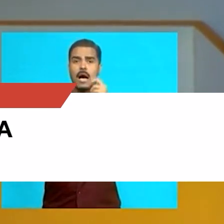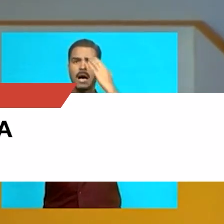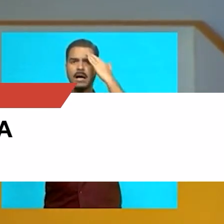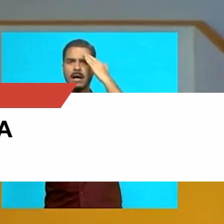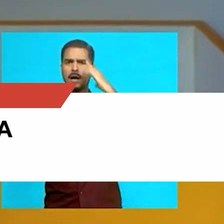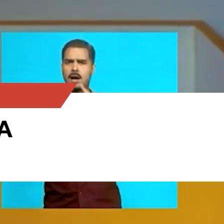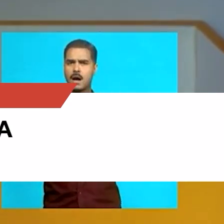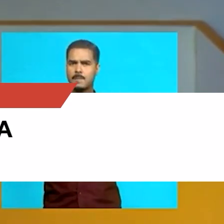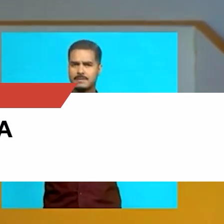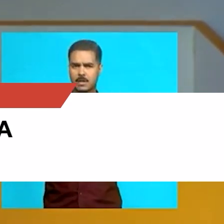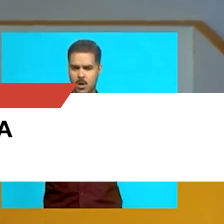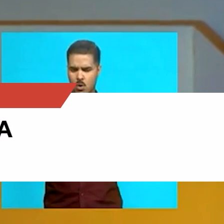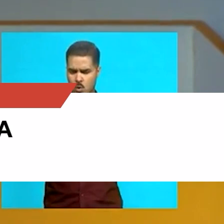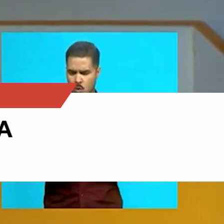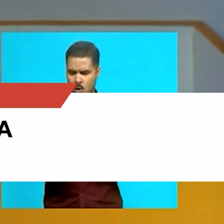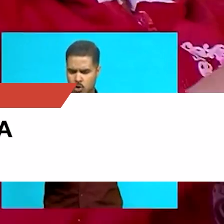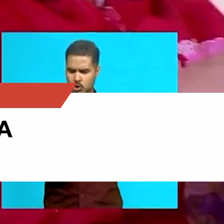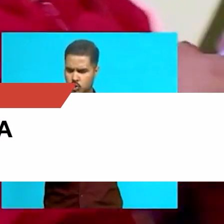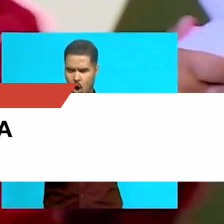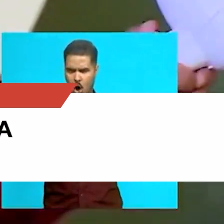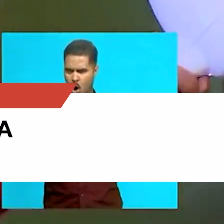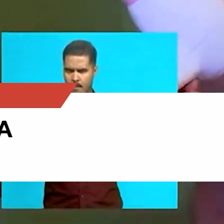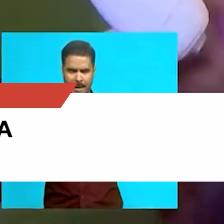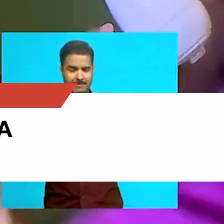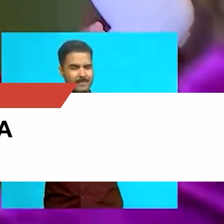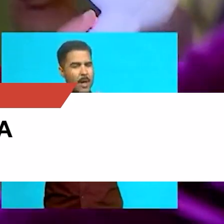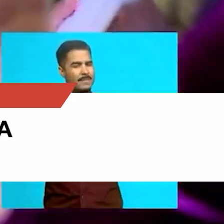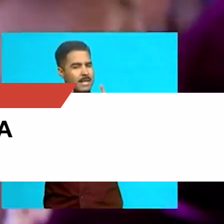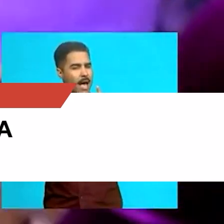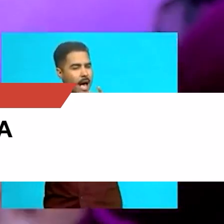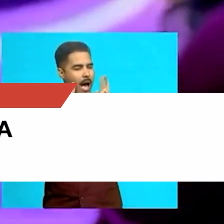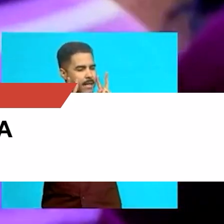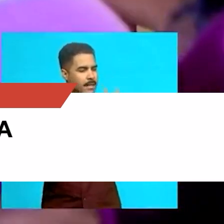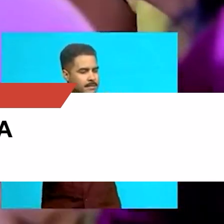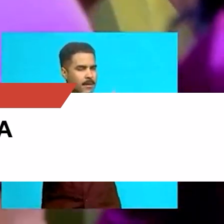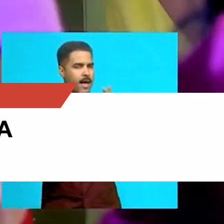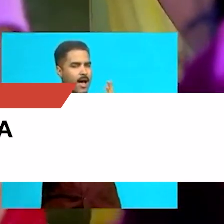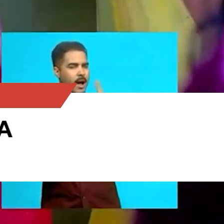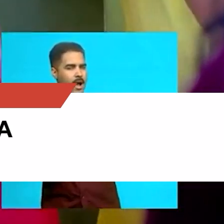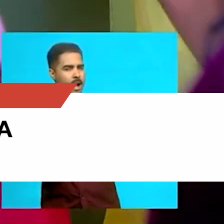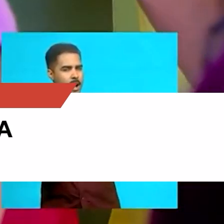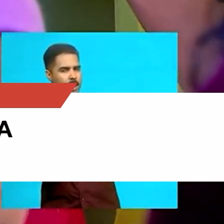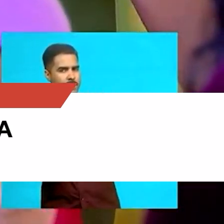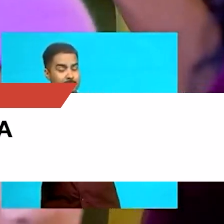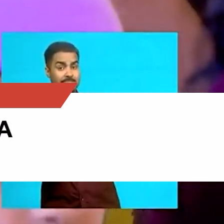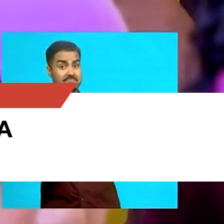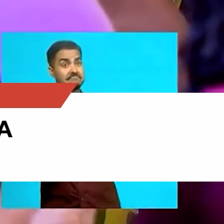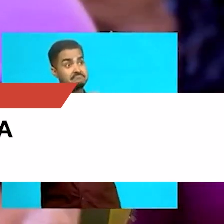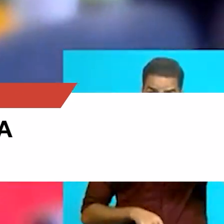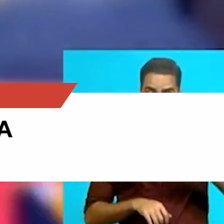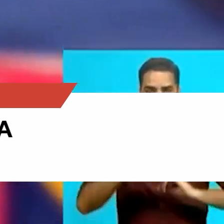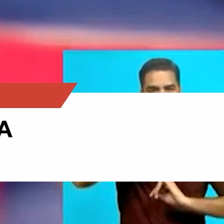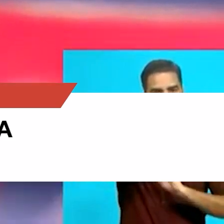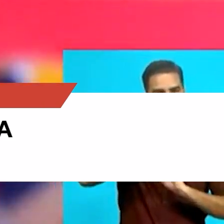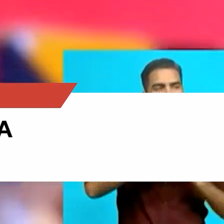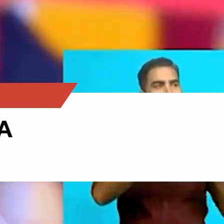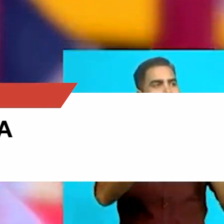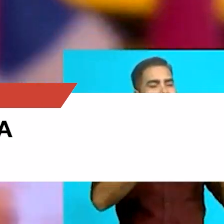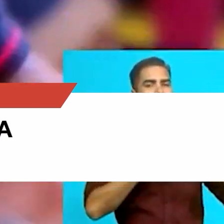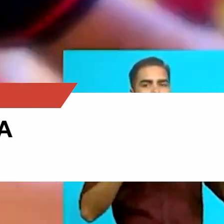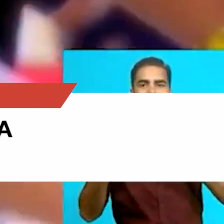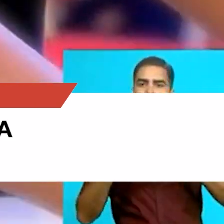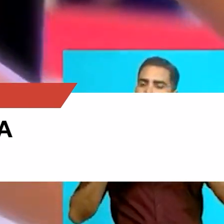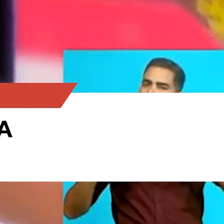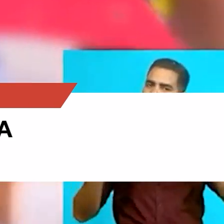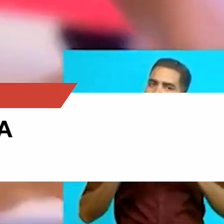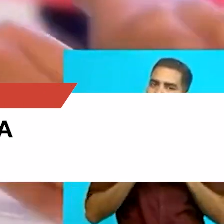as crianças que completarem as três primeiras doses primorizantes receberam apenas um reforço com a vip é